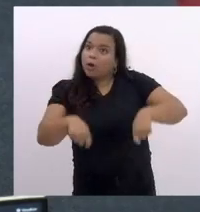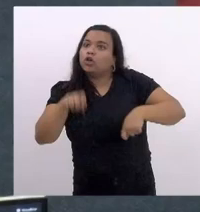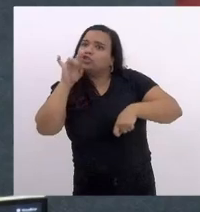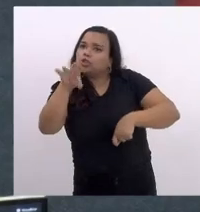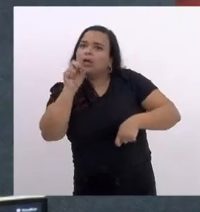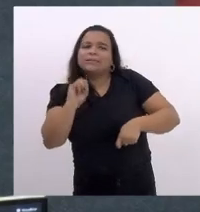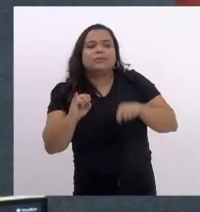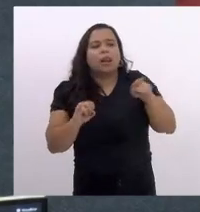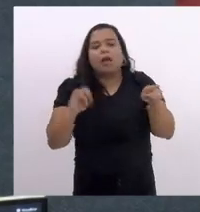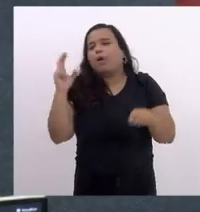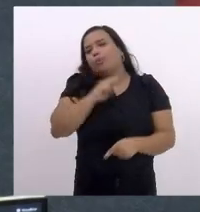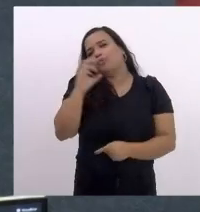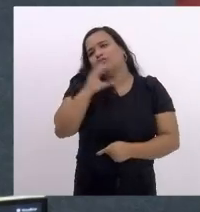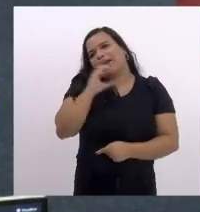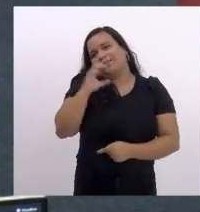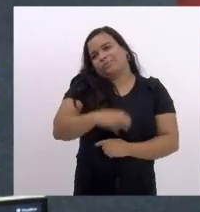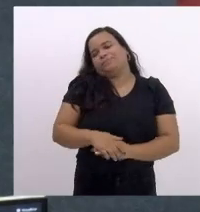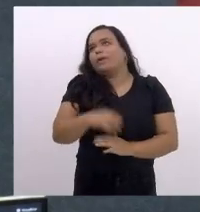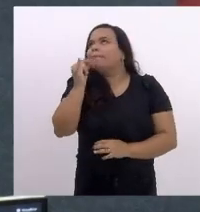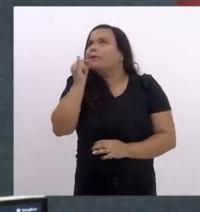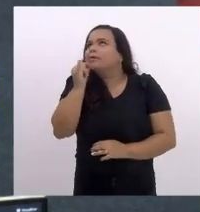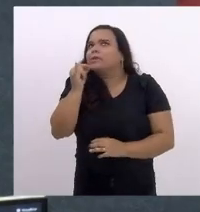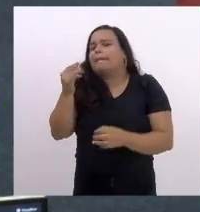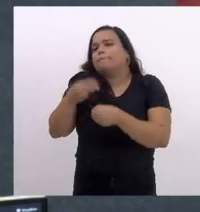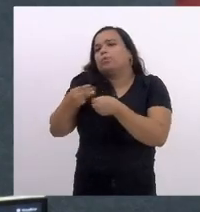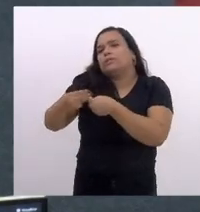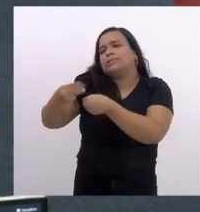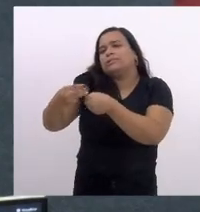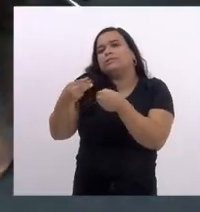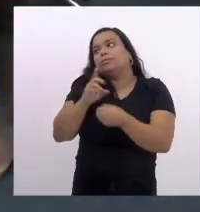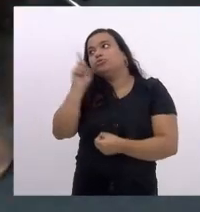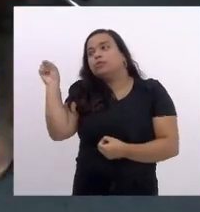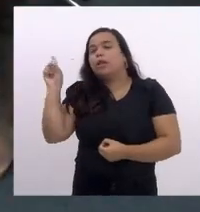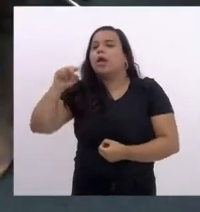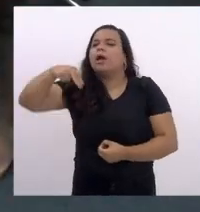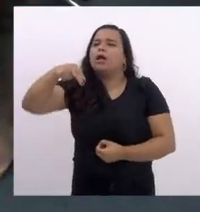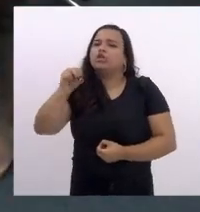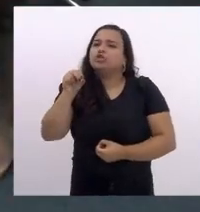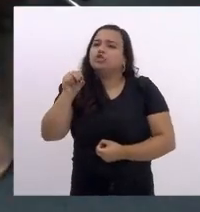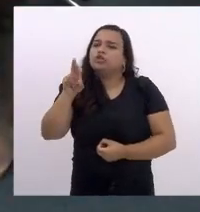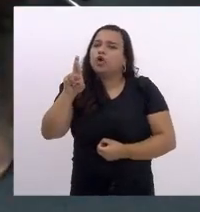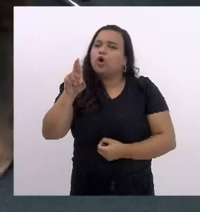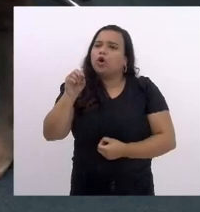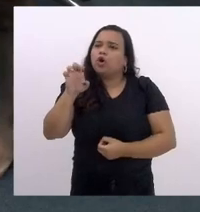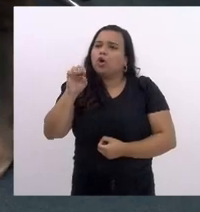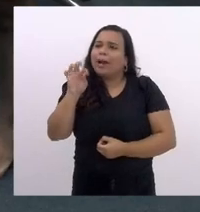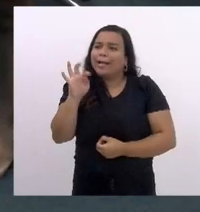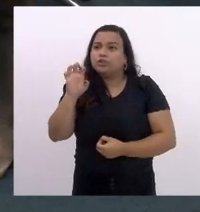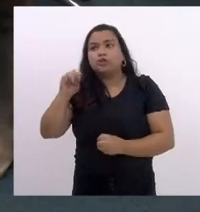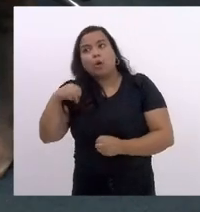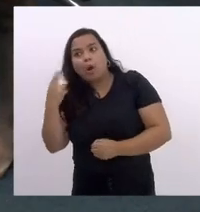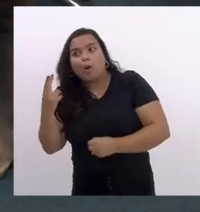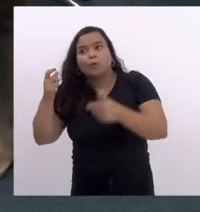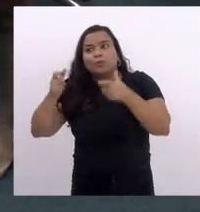Por exemplo, você tem pequenos municípios lá no Noroeste ou em Carmo, na região serrana, que perdeu em